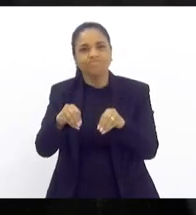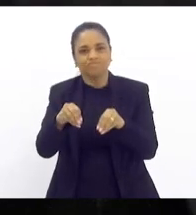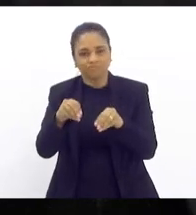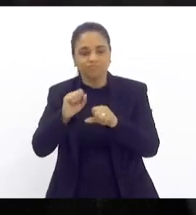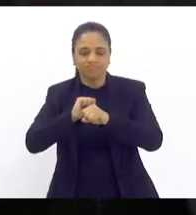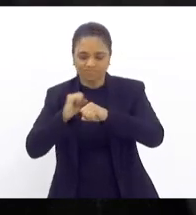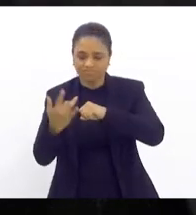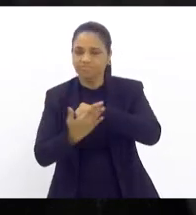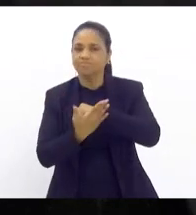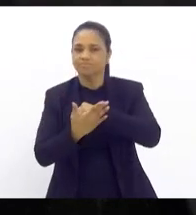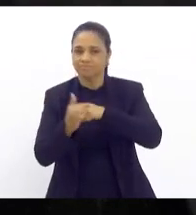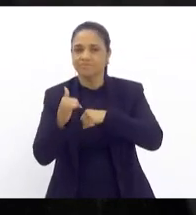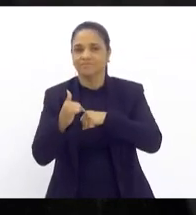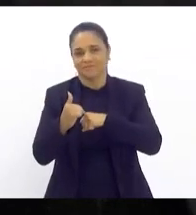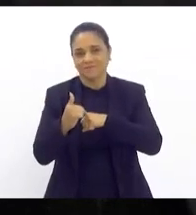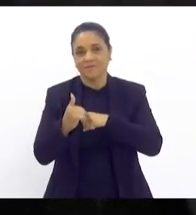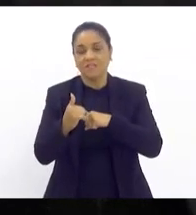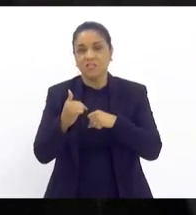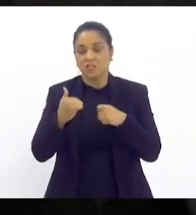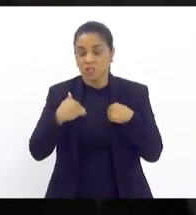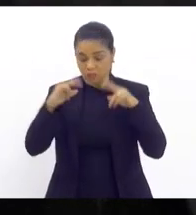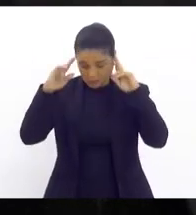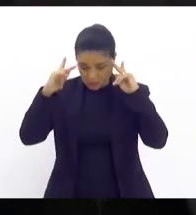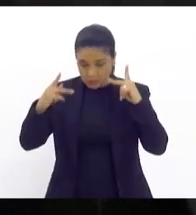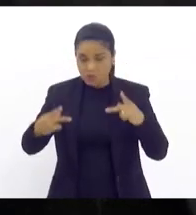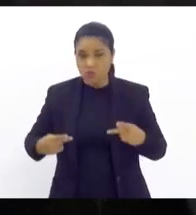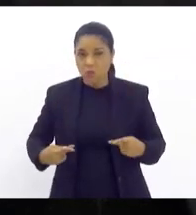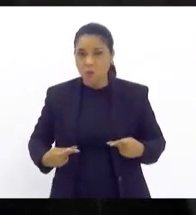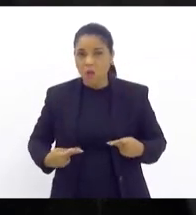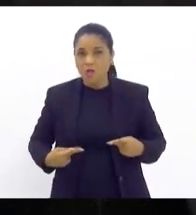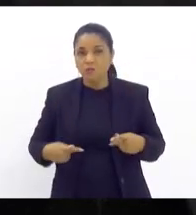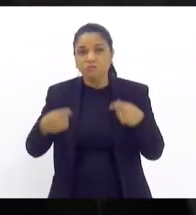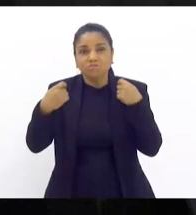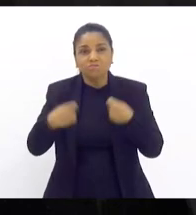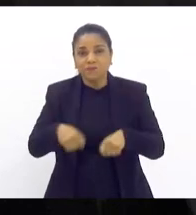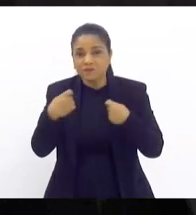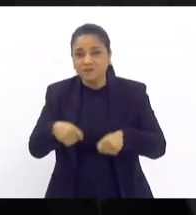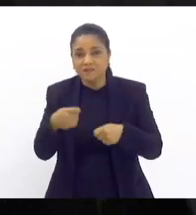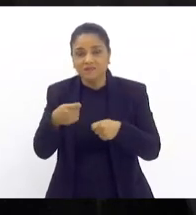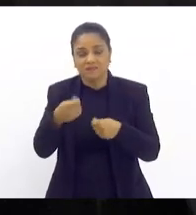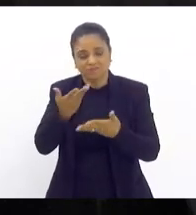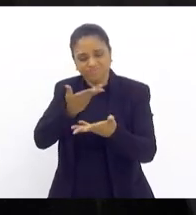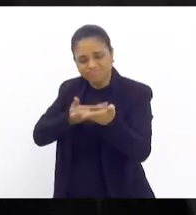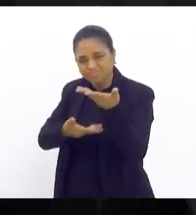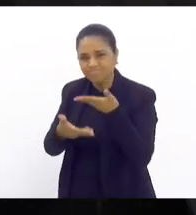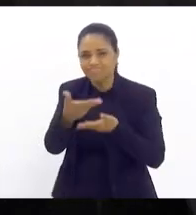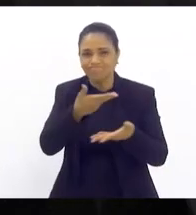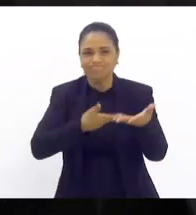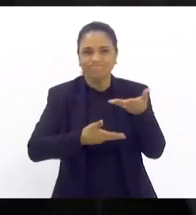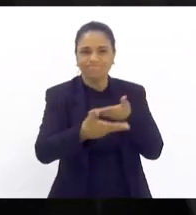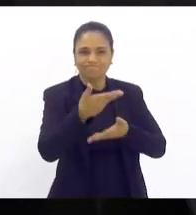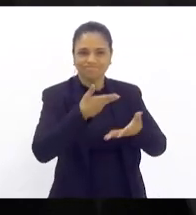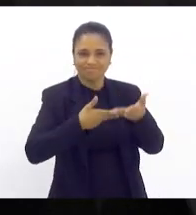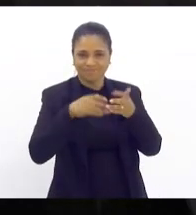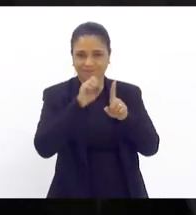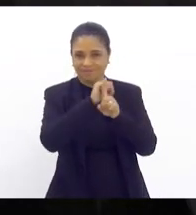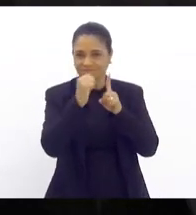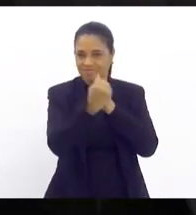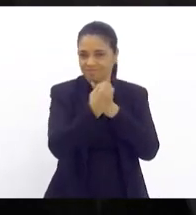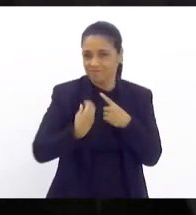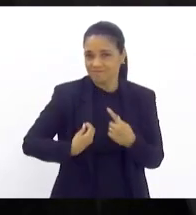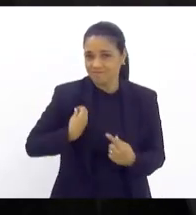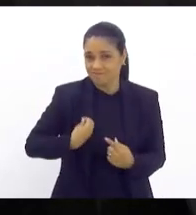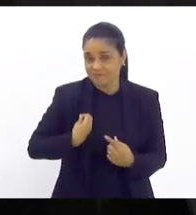pandemia ser humano nós somos um certo totalmente sociável e social a partir do momento que fomos tivemos que